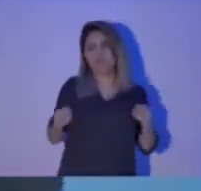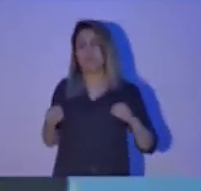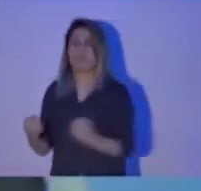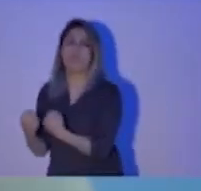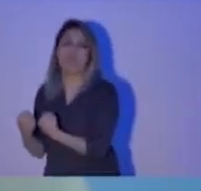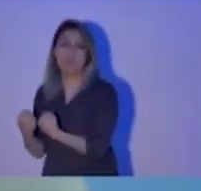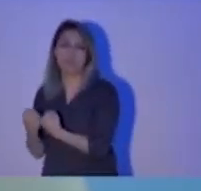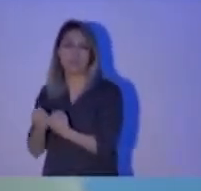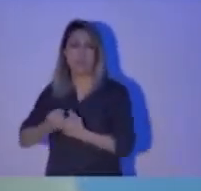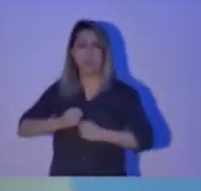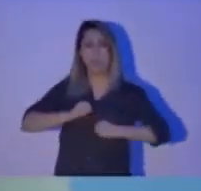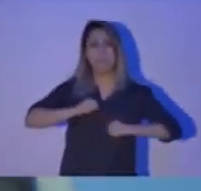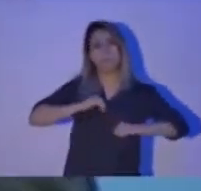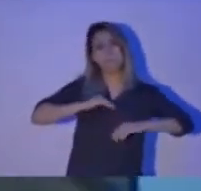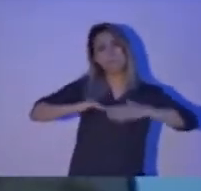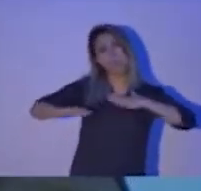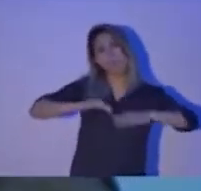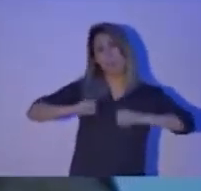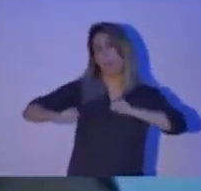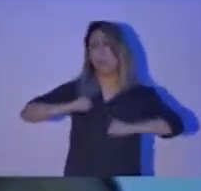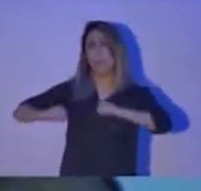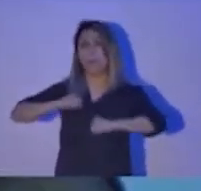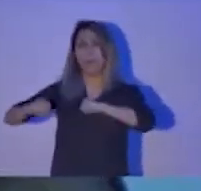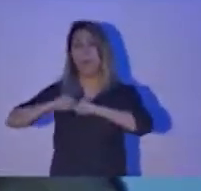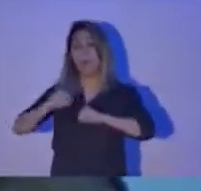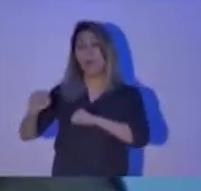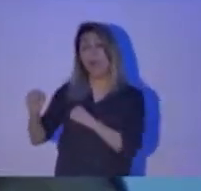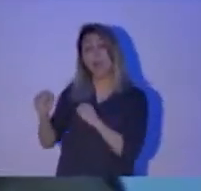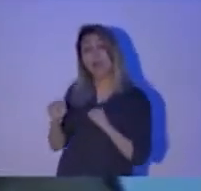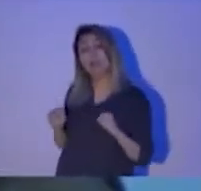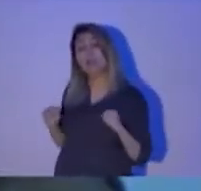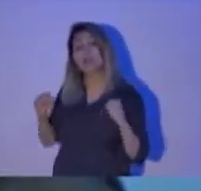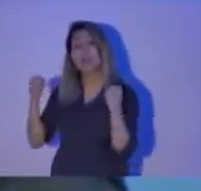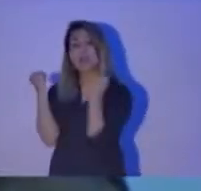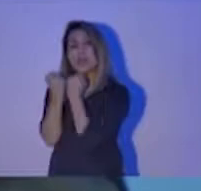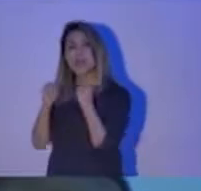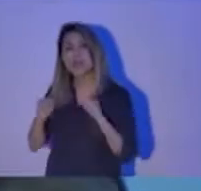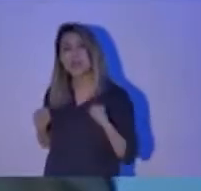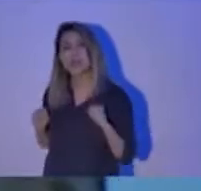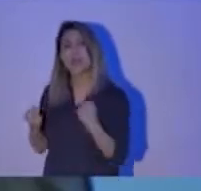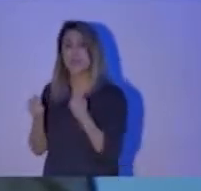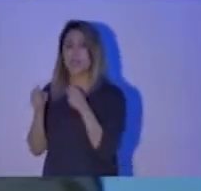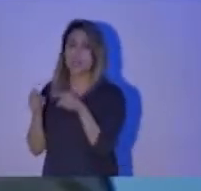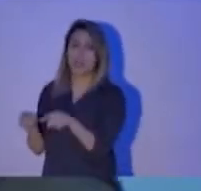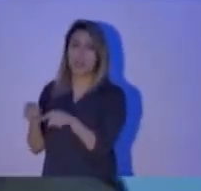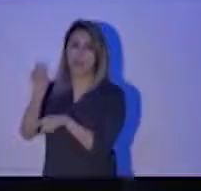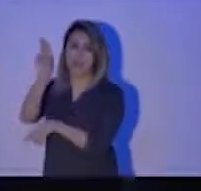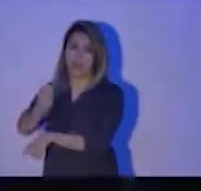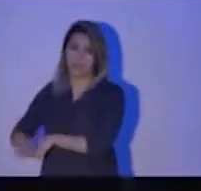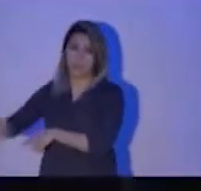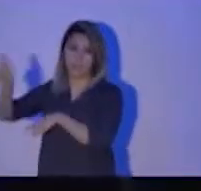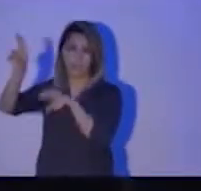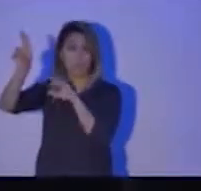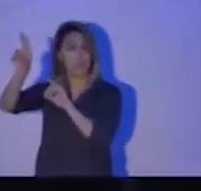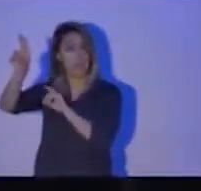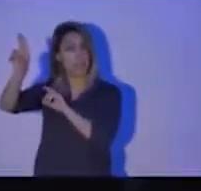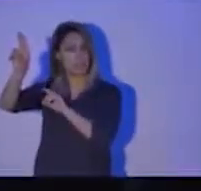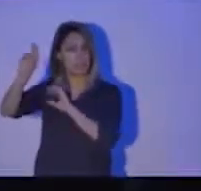fazem movimento, e fazem protesto. Já que... É isso que a gente precisa entender.